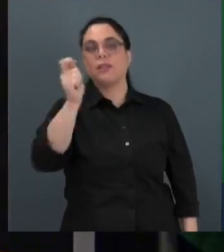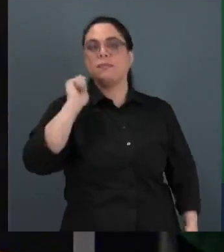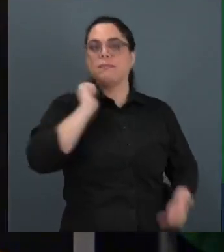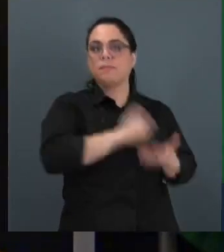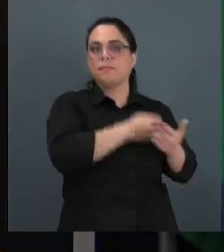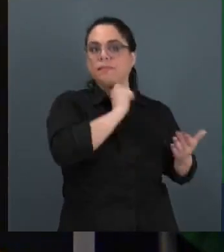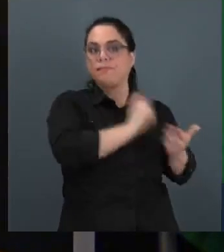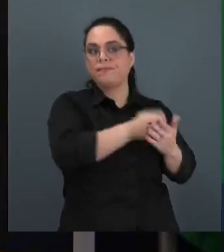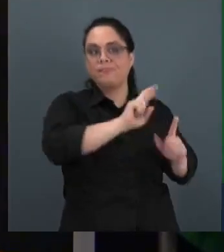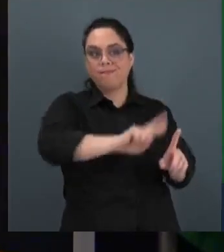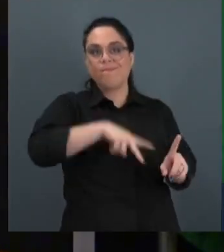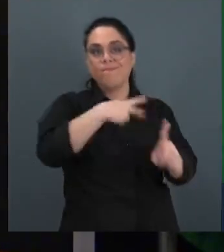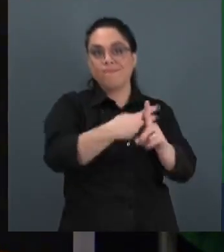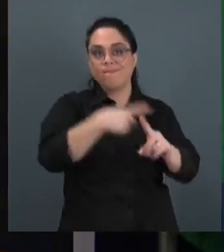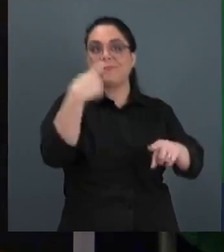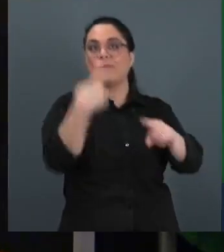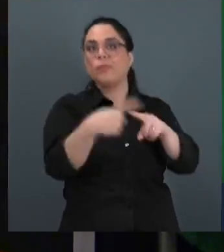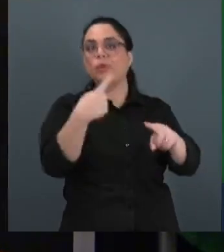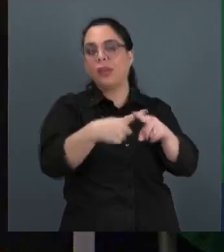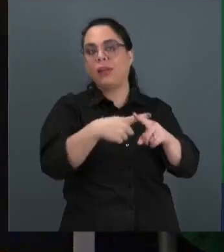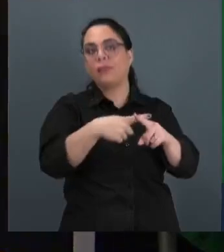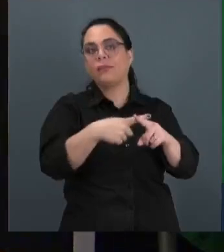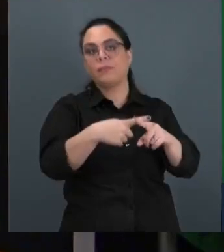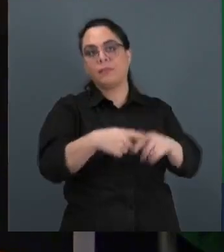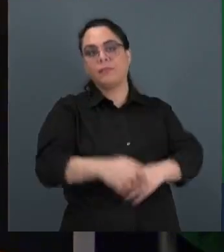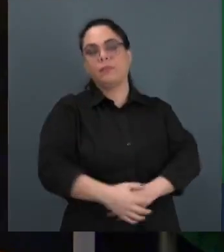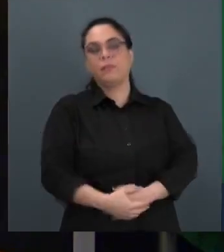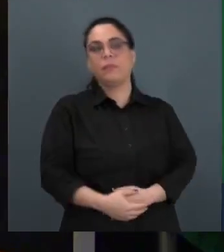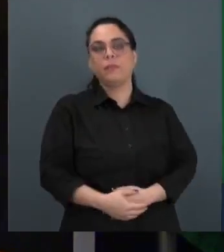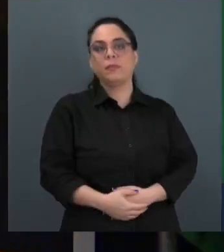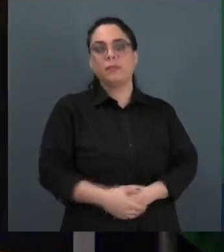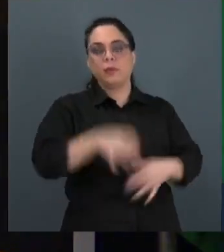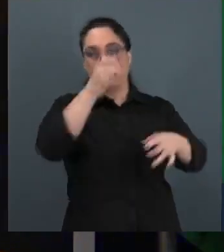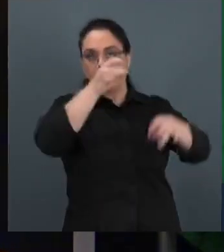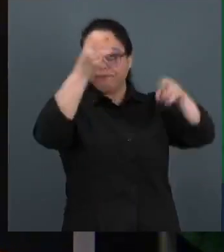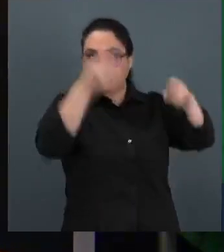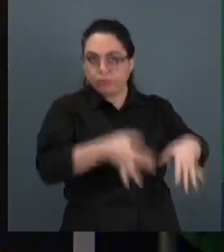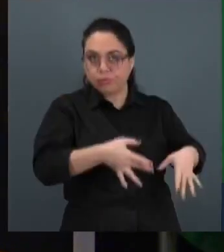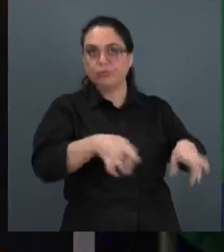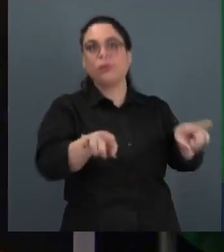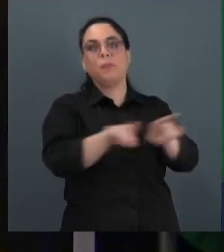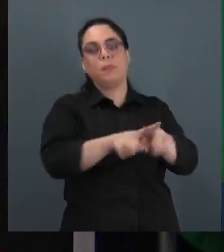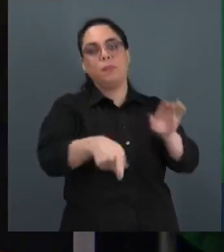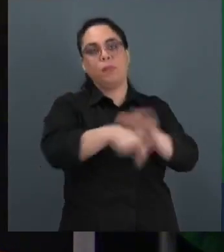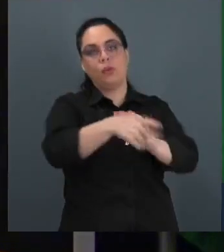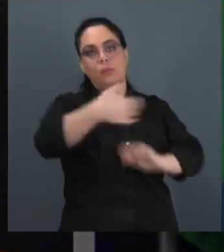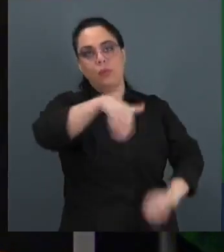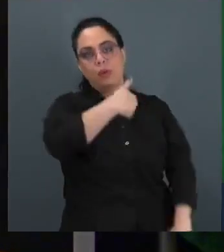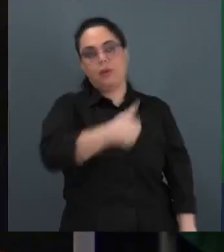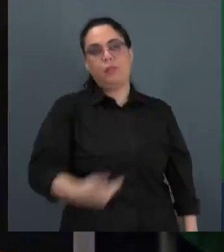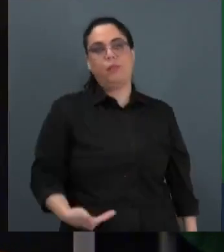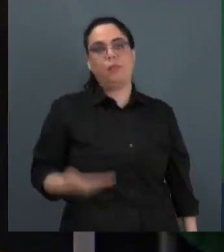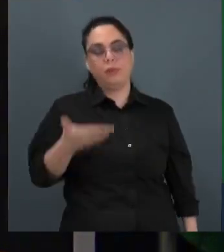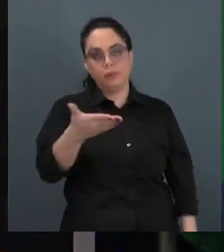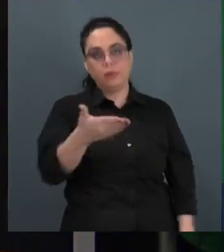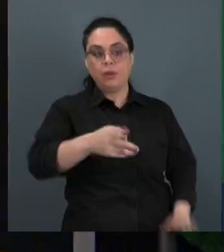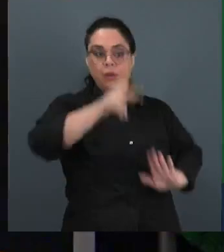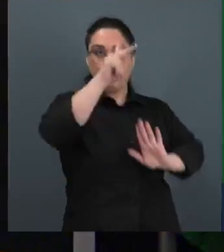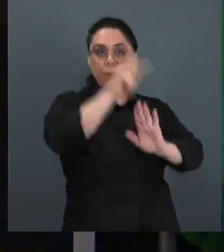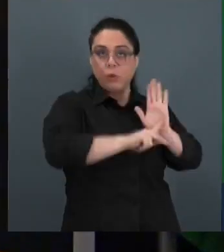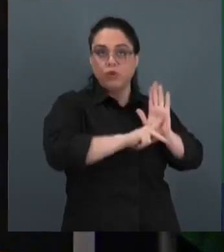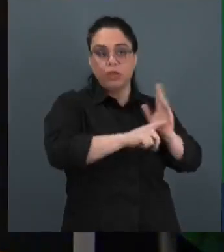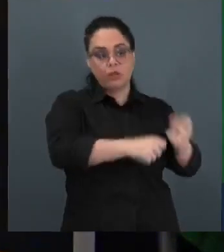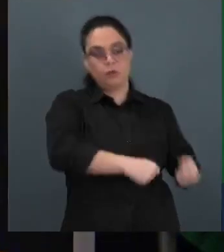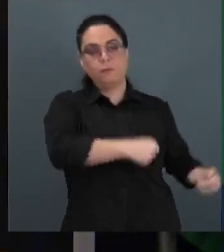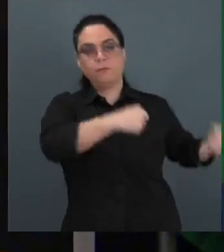a mais pela incúria, pelo desprezo às contas públicas, por um projeto de poder